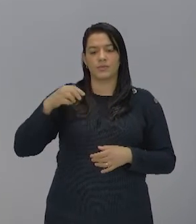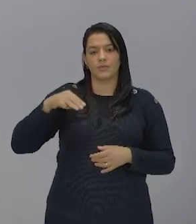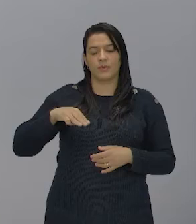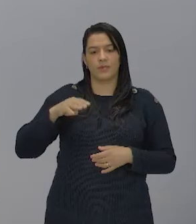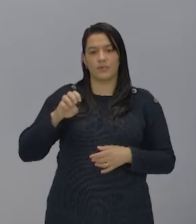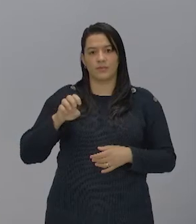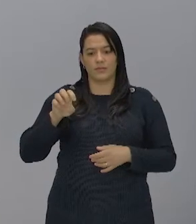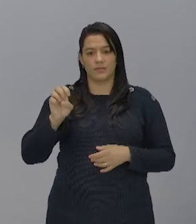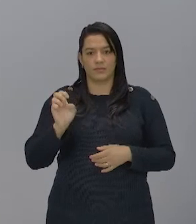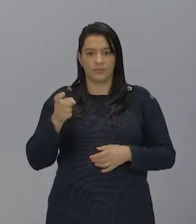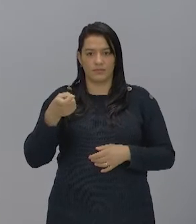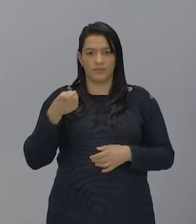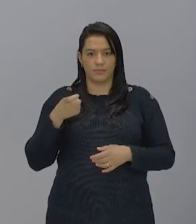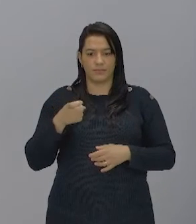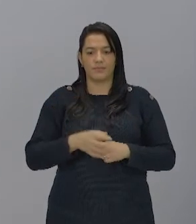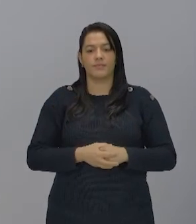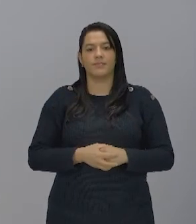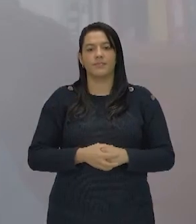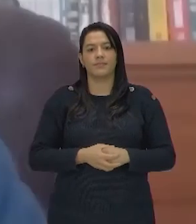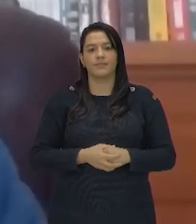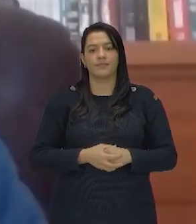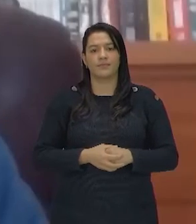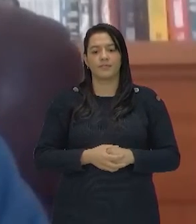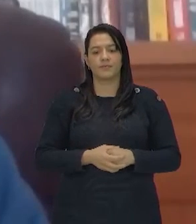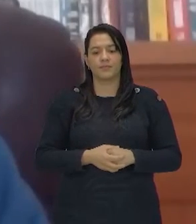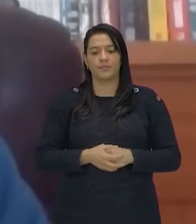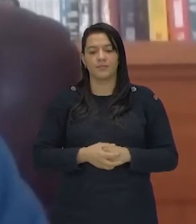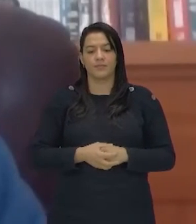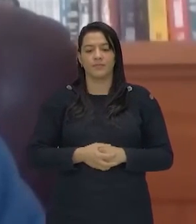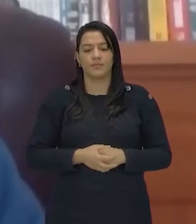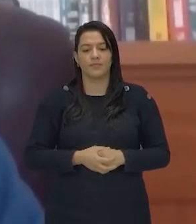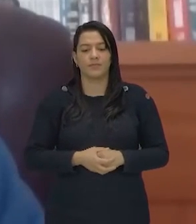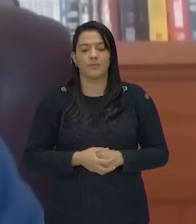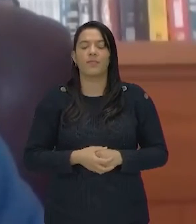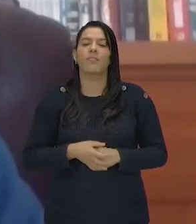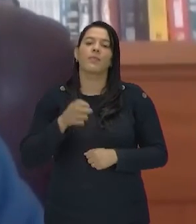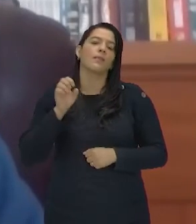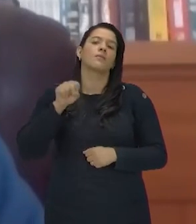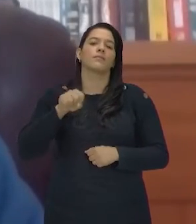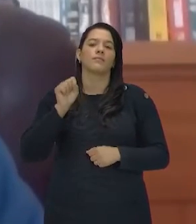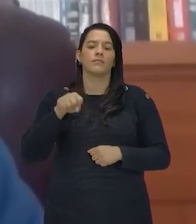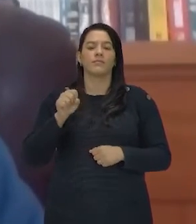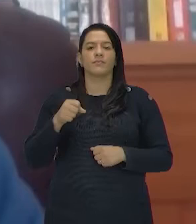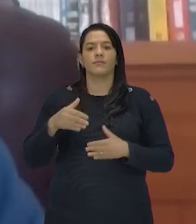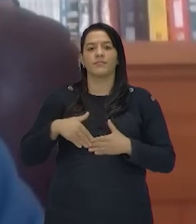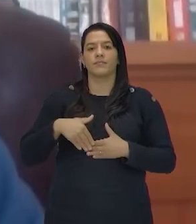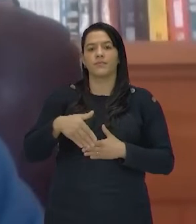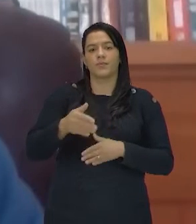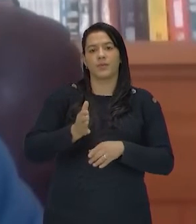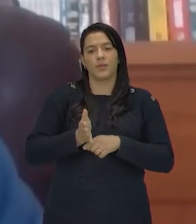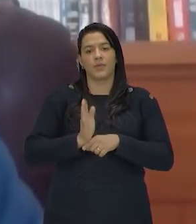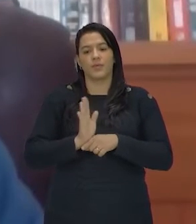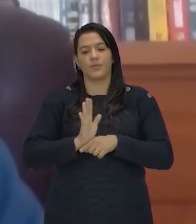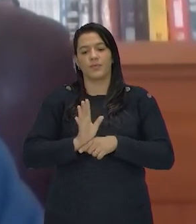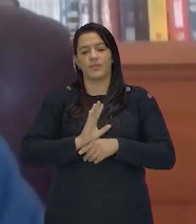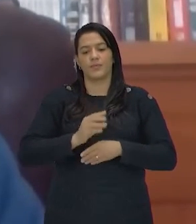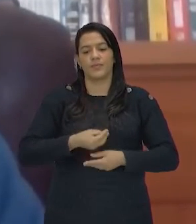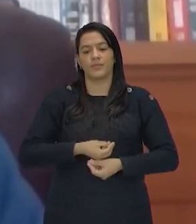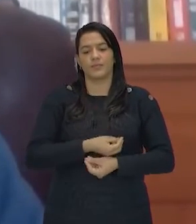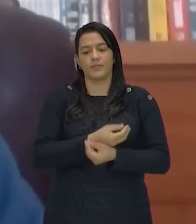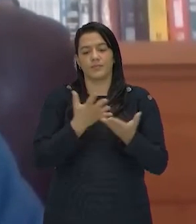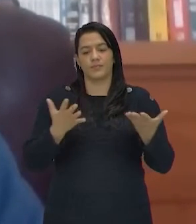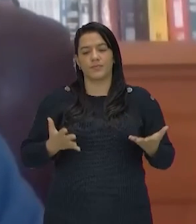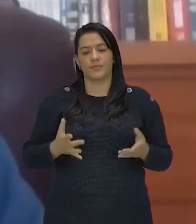Que acabou de... Yes, isso acabou de ser lançado pela